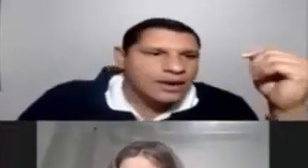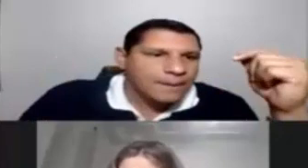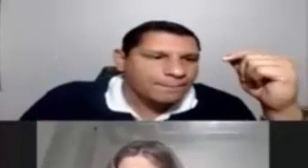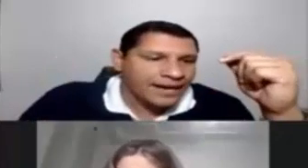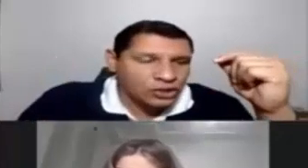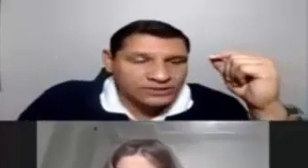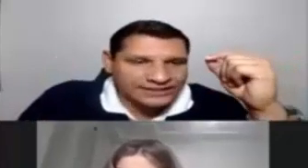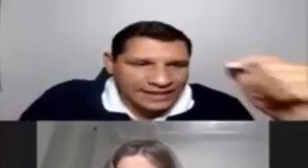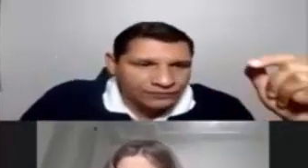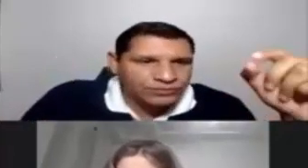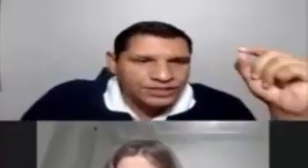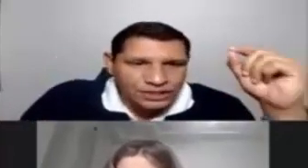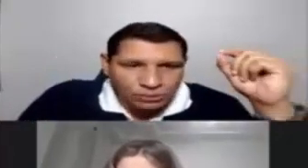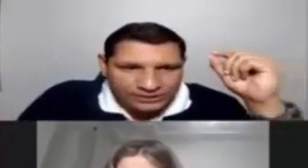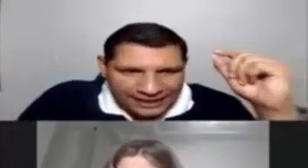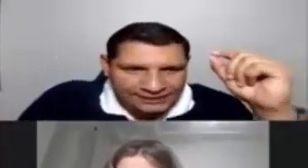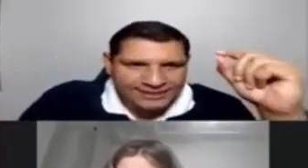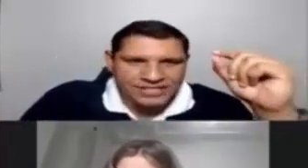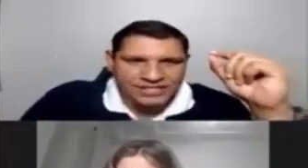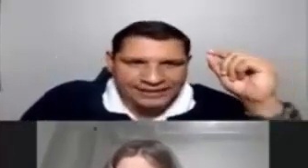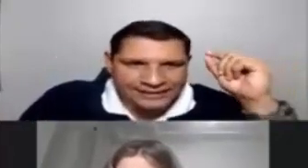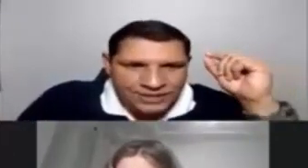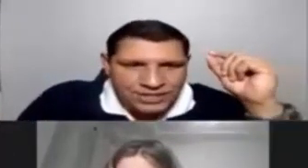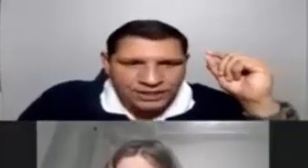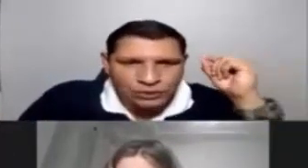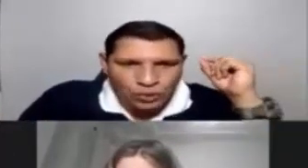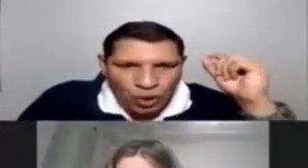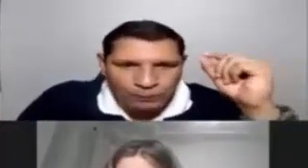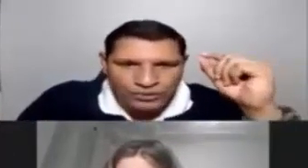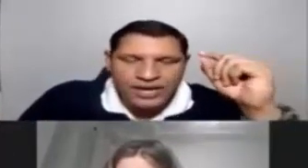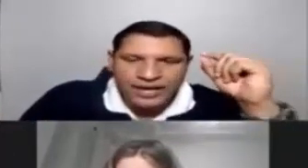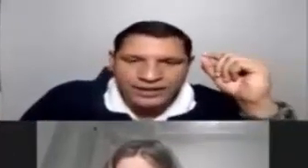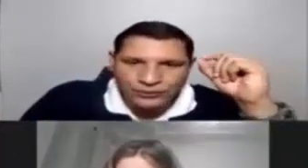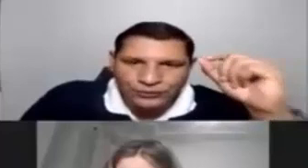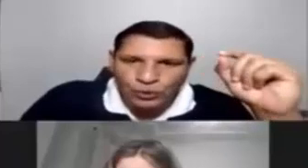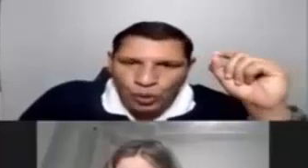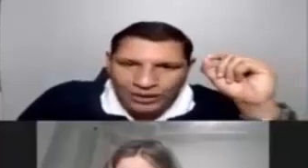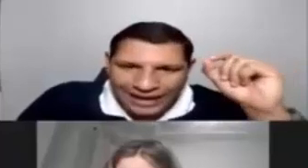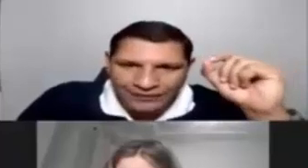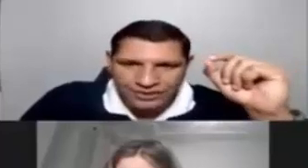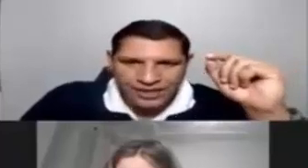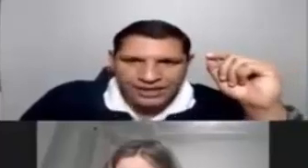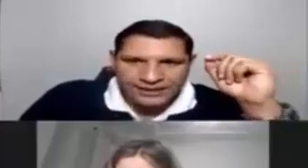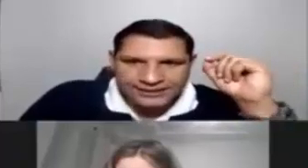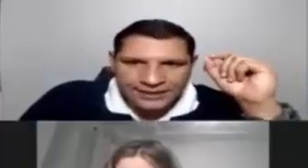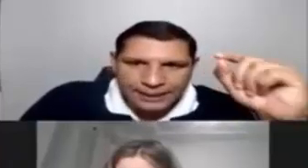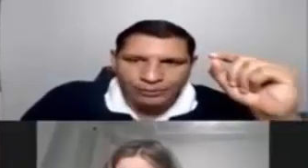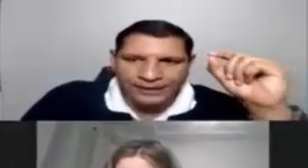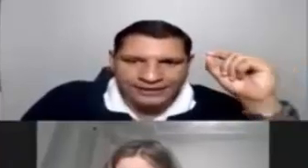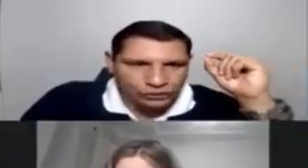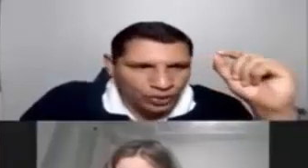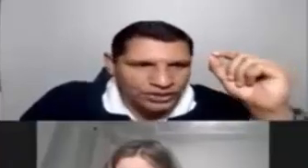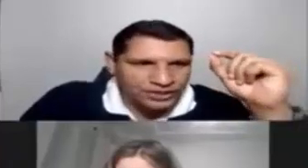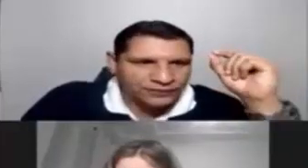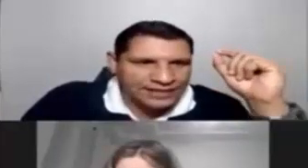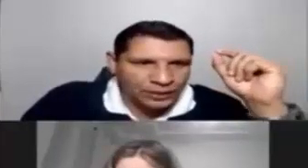mas conservam imutadas as características dos corpos em que foram colocadas e se lembram